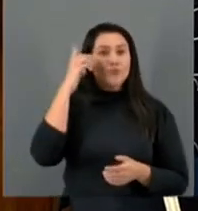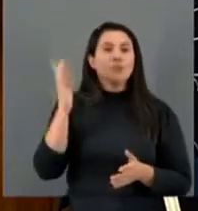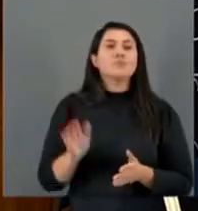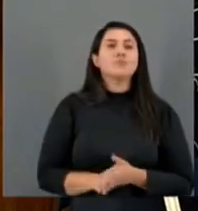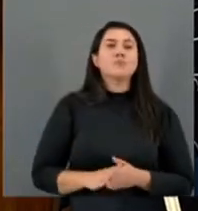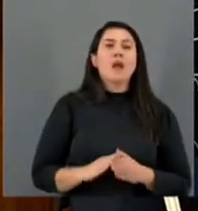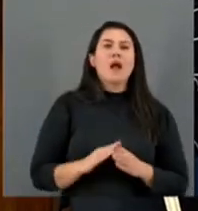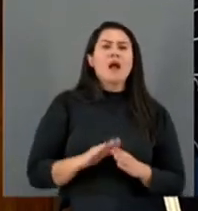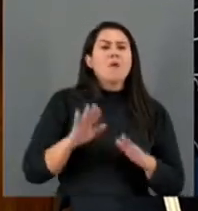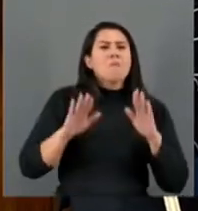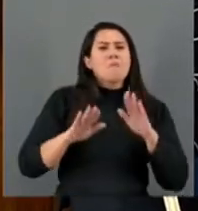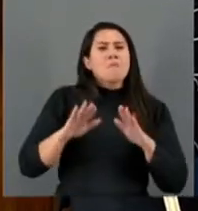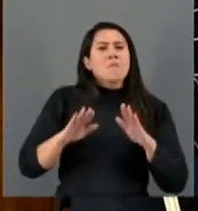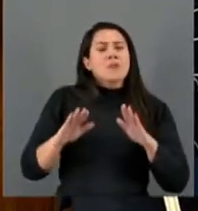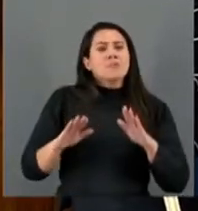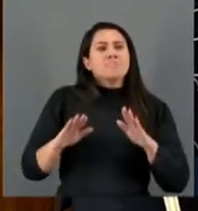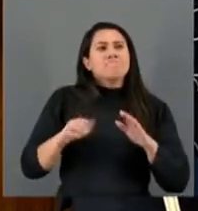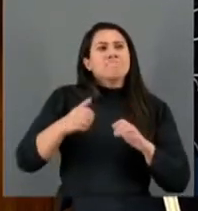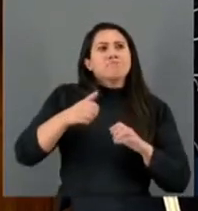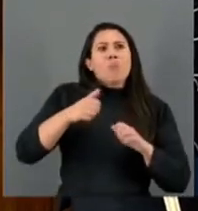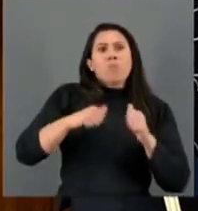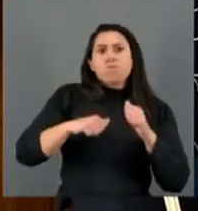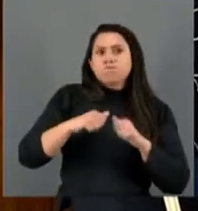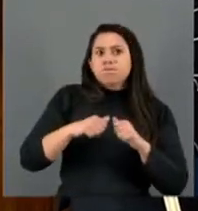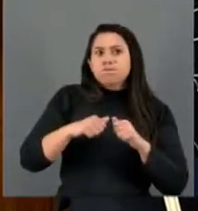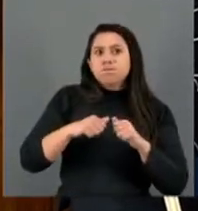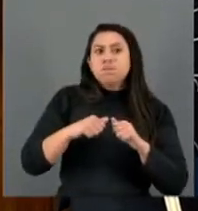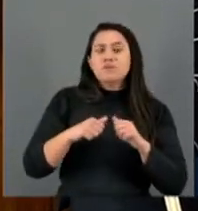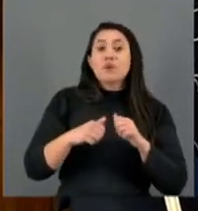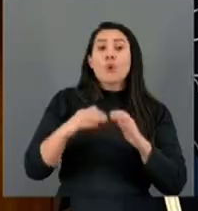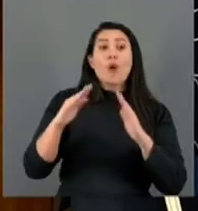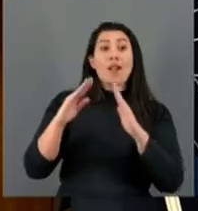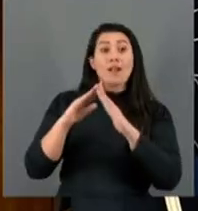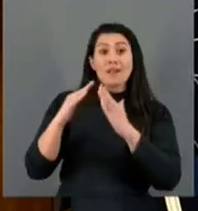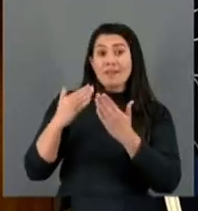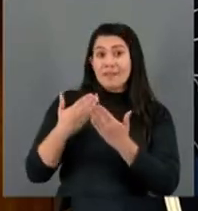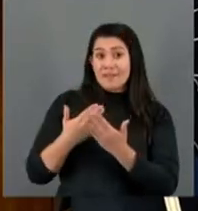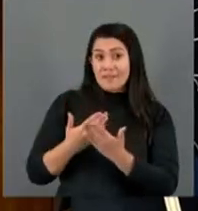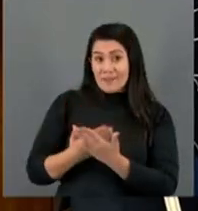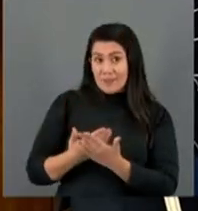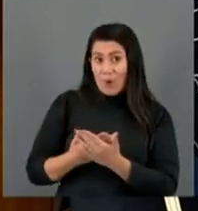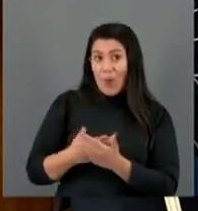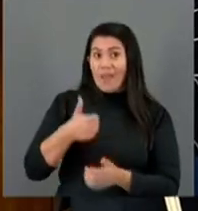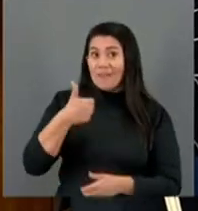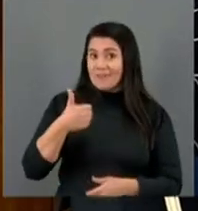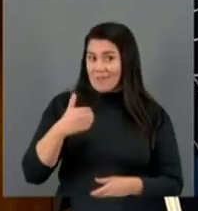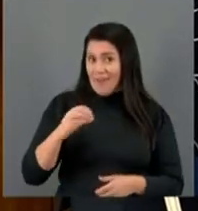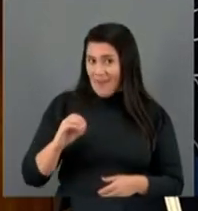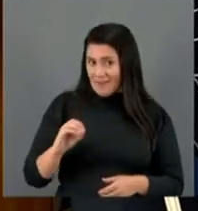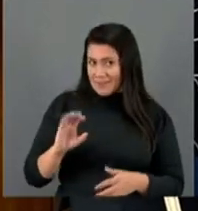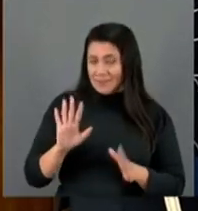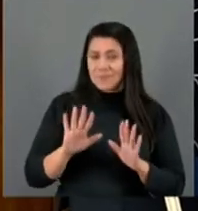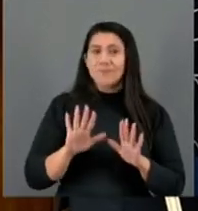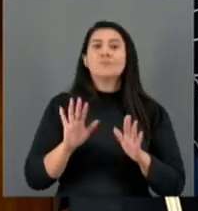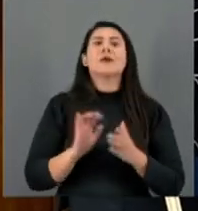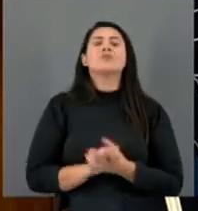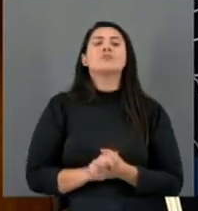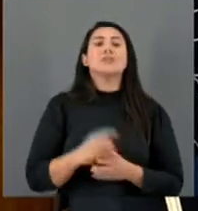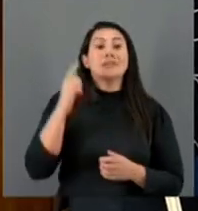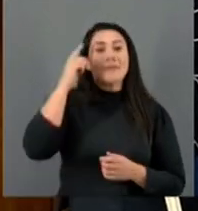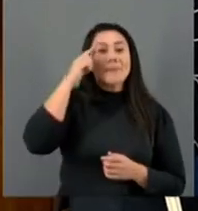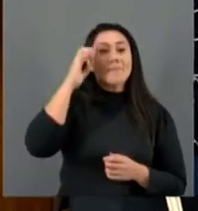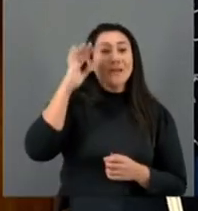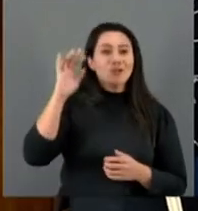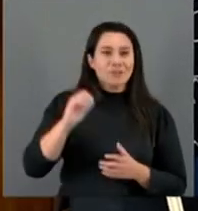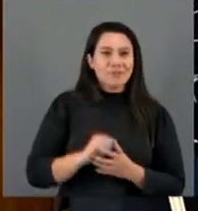um cálculo, custa 3,8 milhões de reais. Então, daria para se fazer